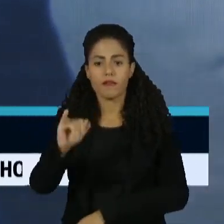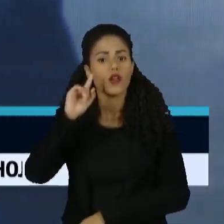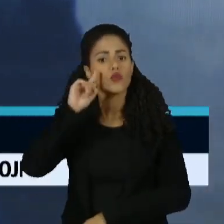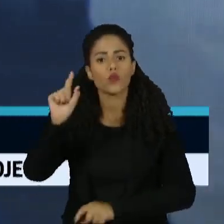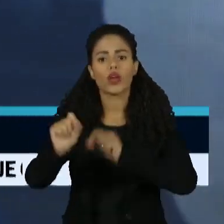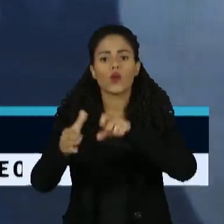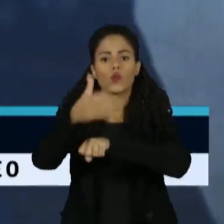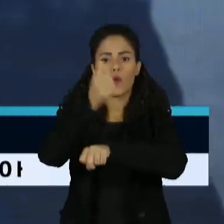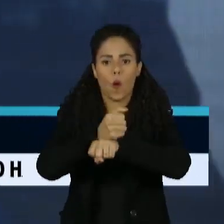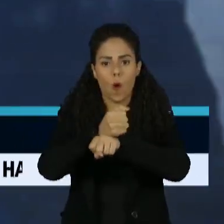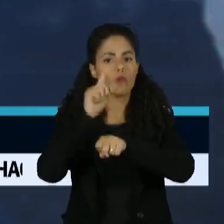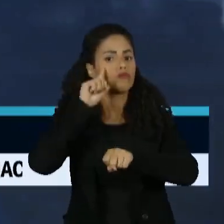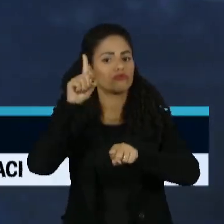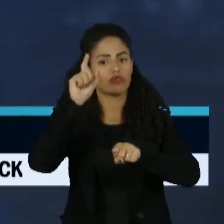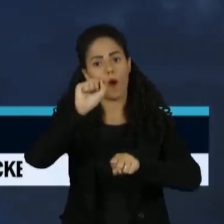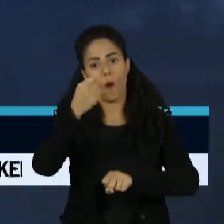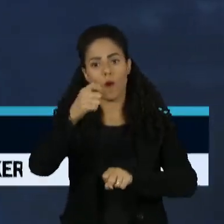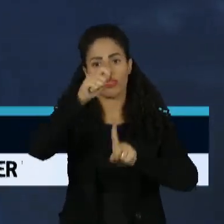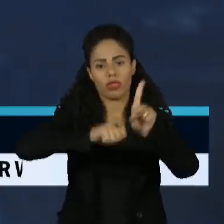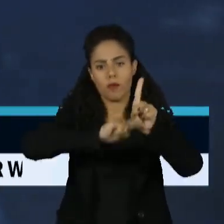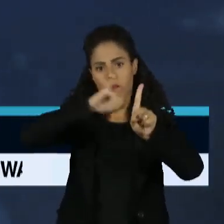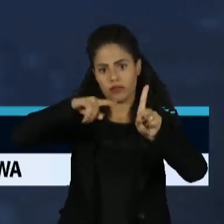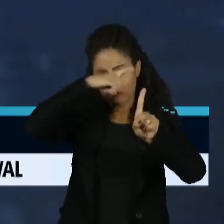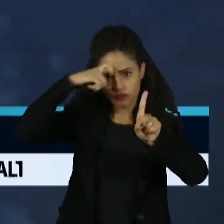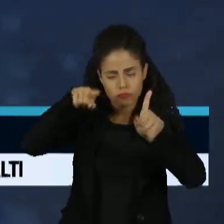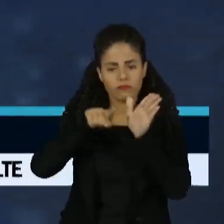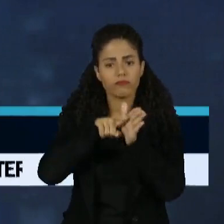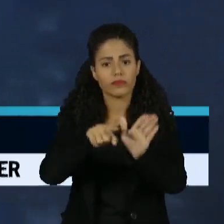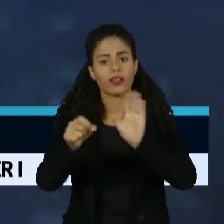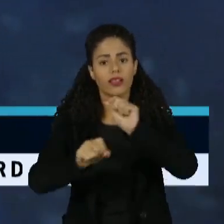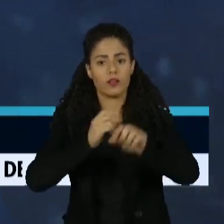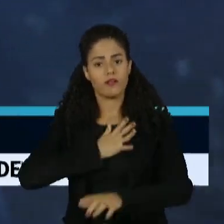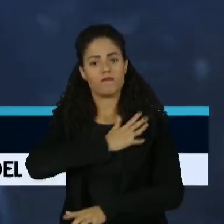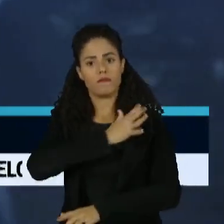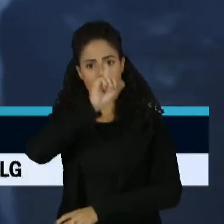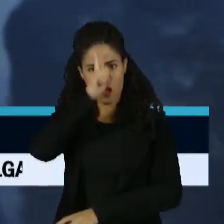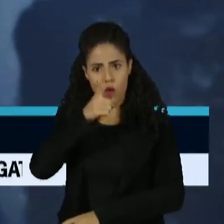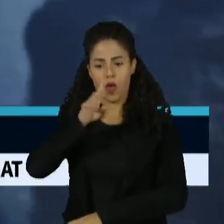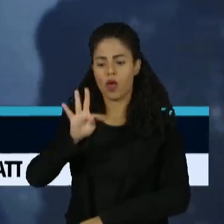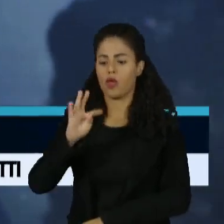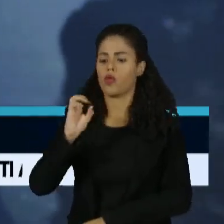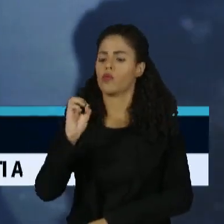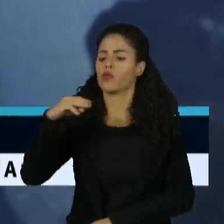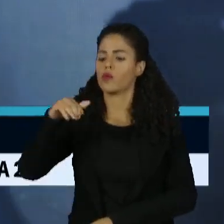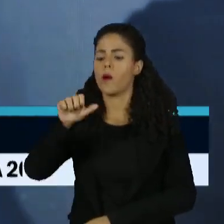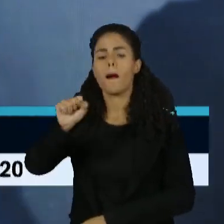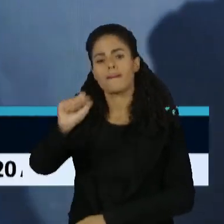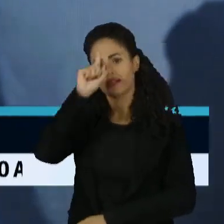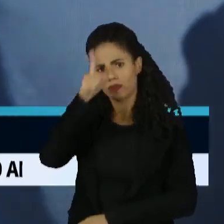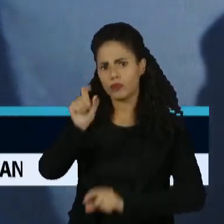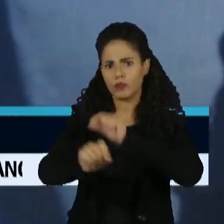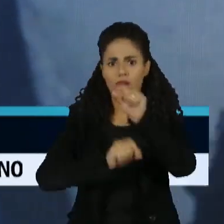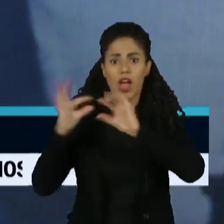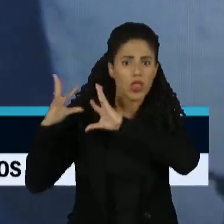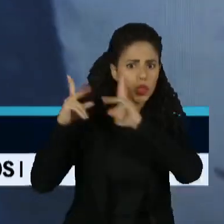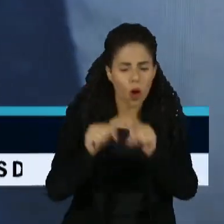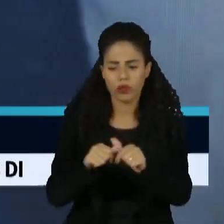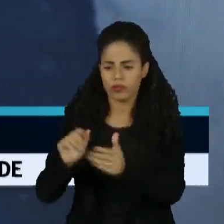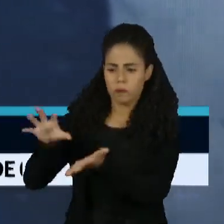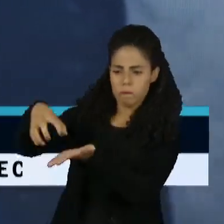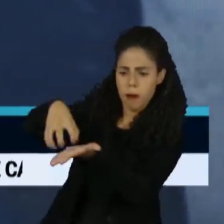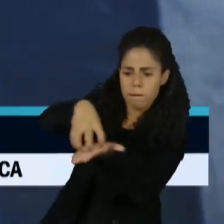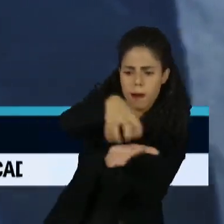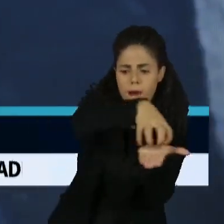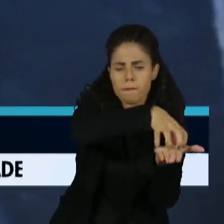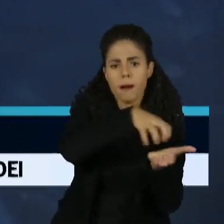de 8 de janeiro em meio a crise o comandante do exército General Thomaz Paiva enviou uma ordem a todos os quartéis com o